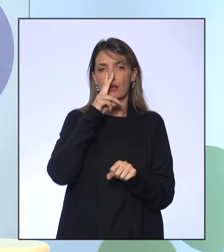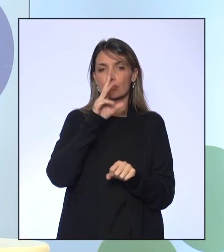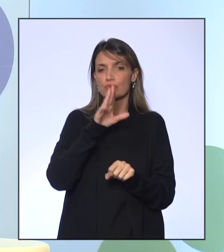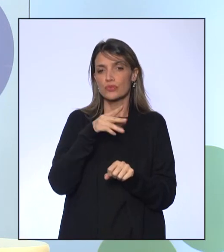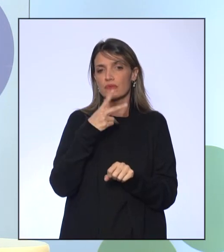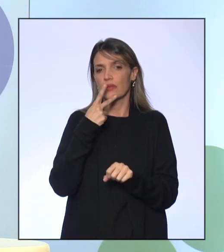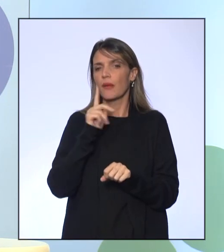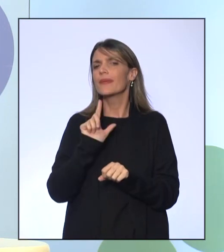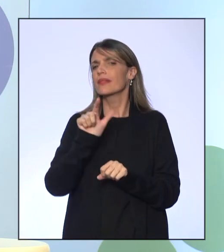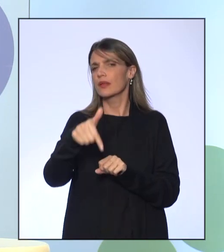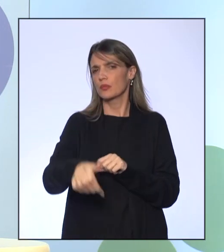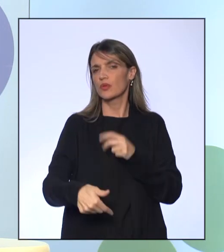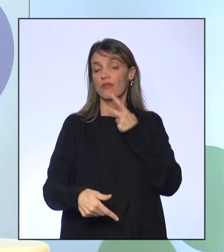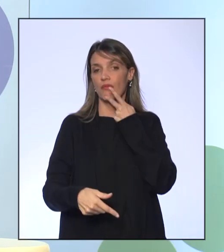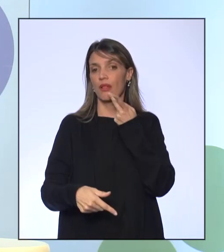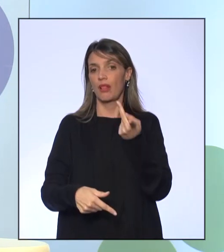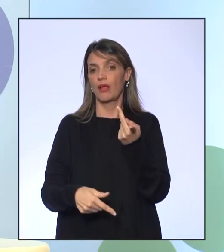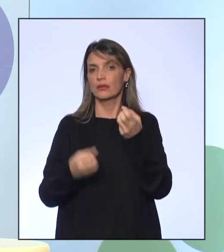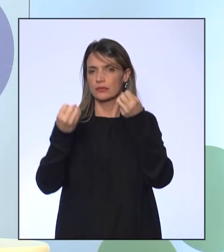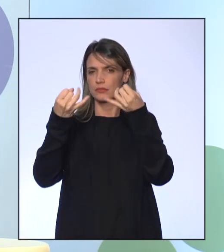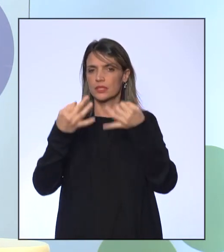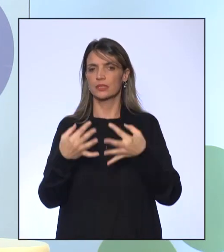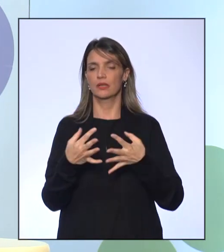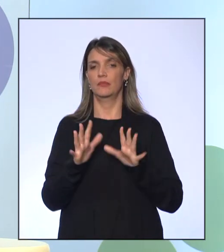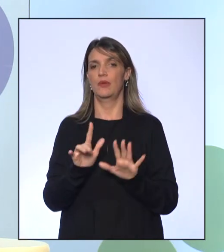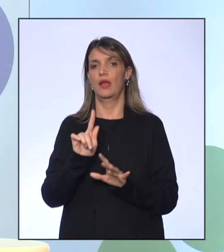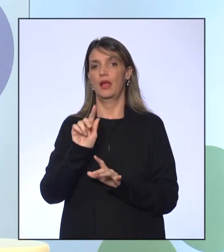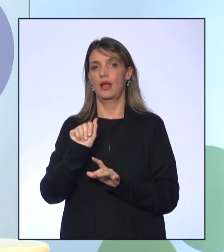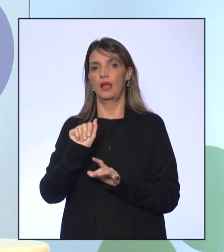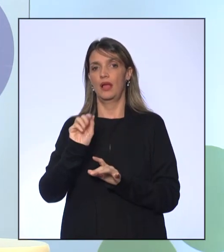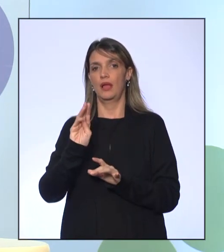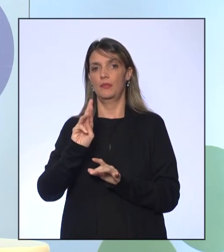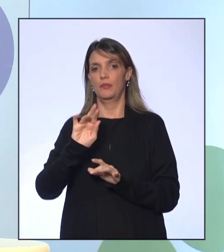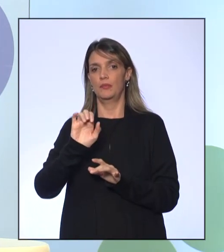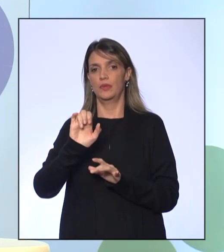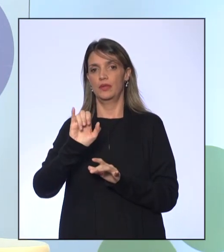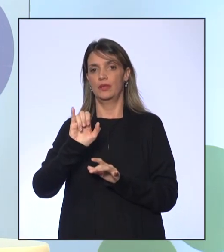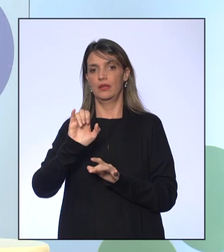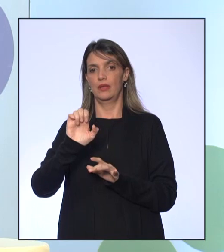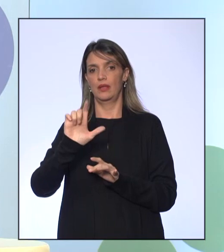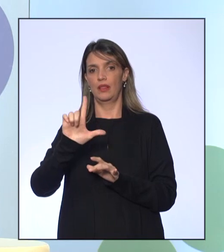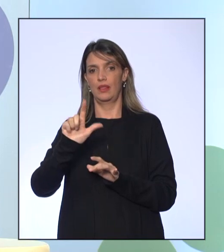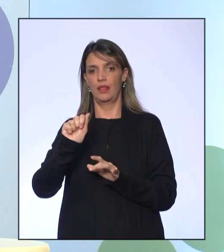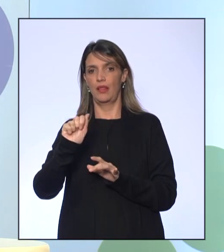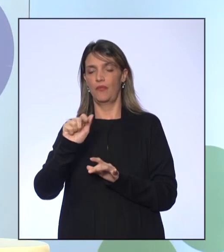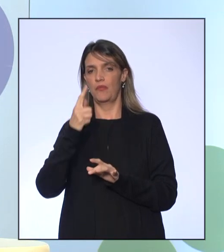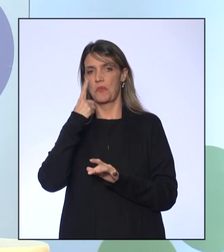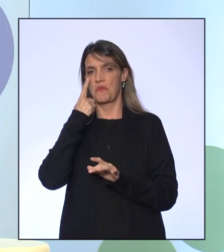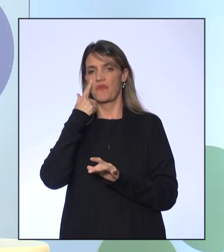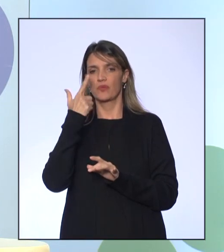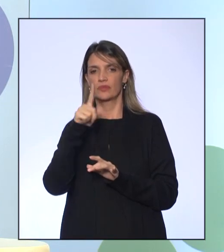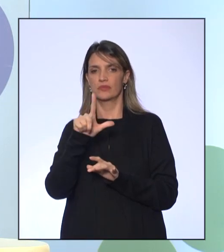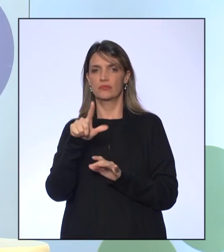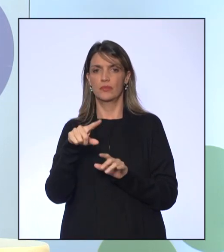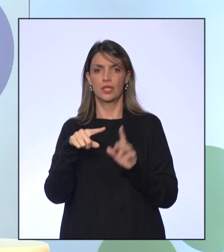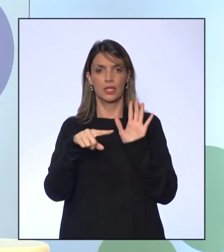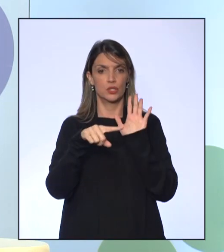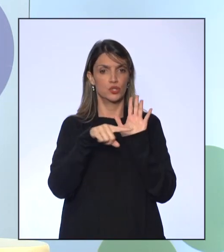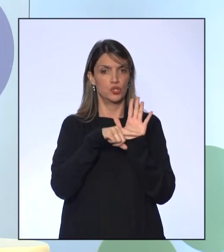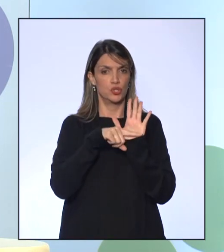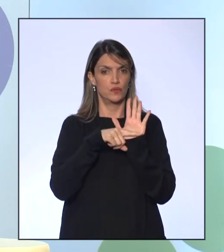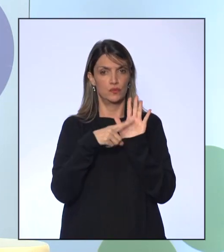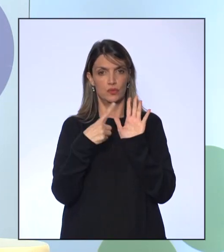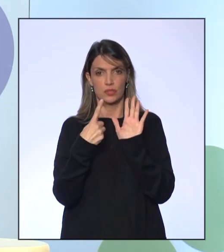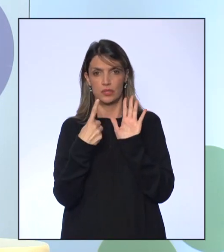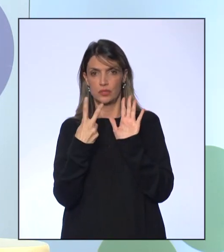daqui a pouco a gente vai falar um pouco mais a gabriela ela expressou esse vamos ver se ela conseguiu ela colocou negativo